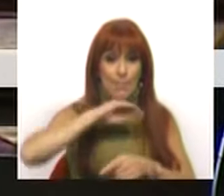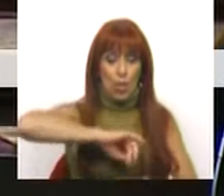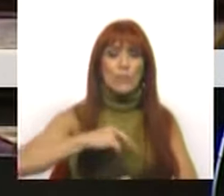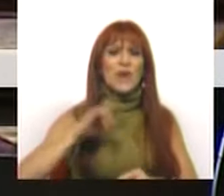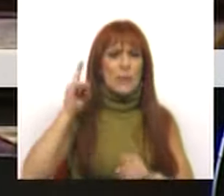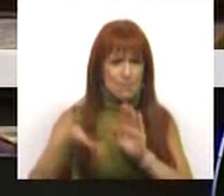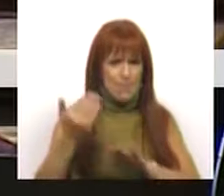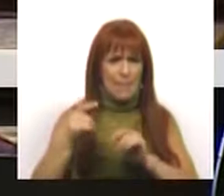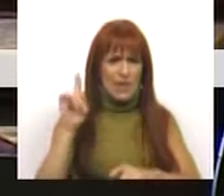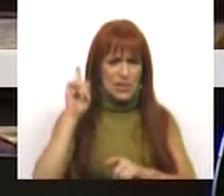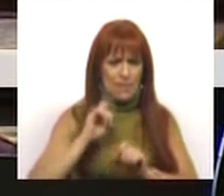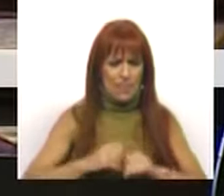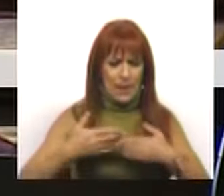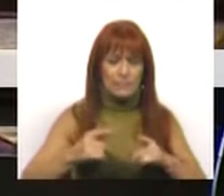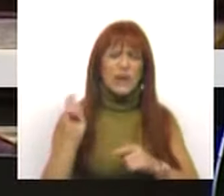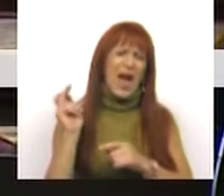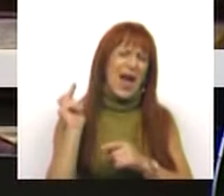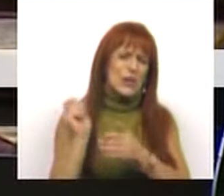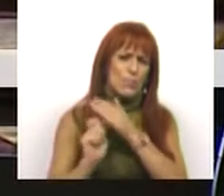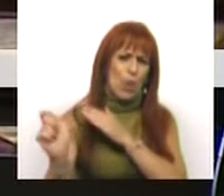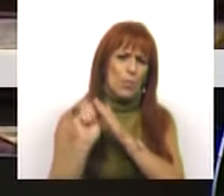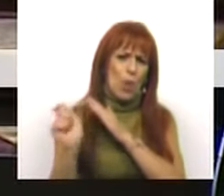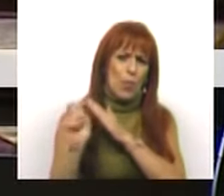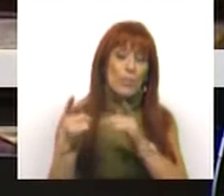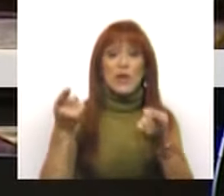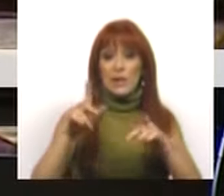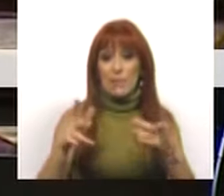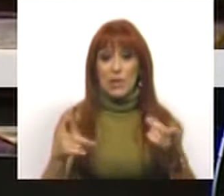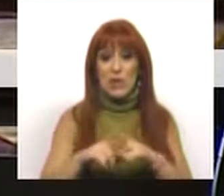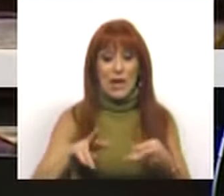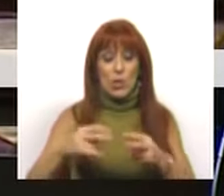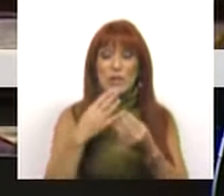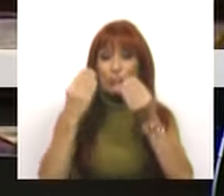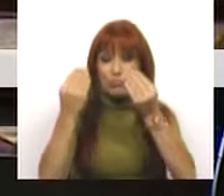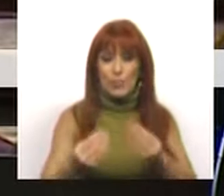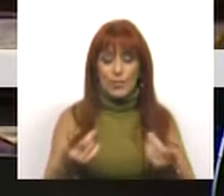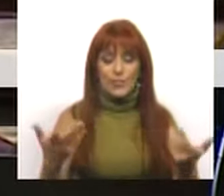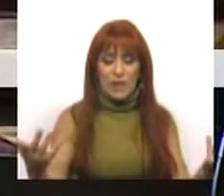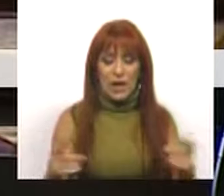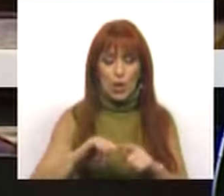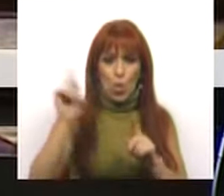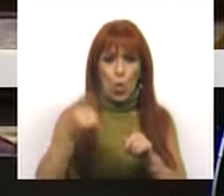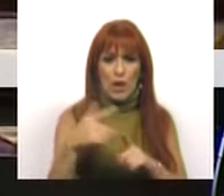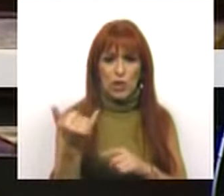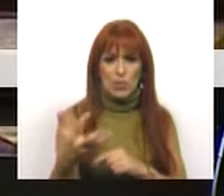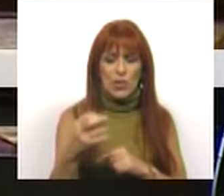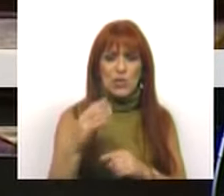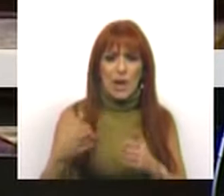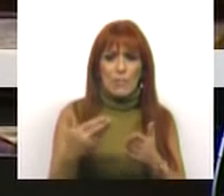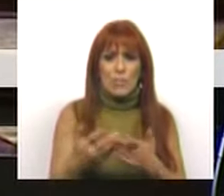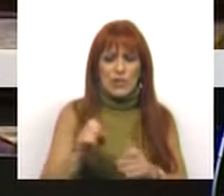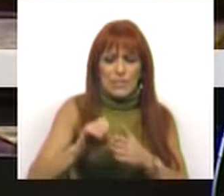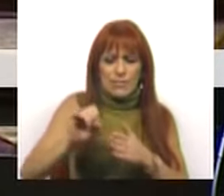na valorização das longas carreiras contributivas e também para corrigir injustiças já em 2018,